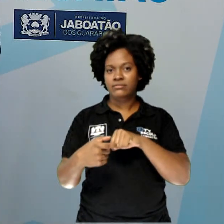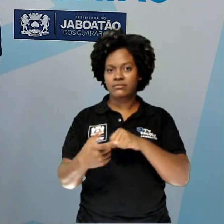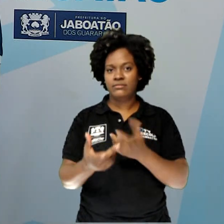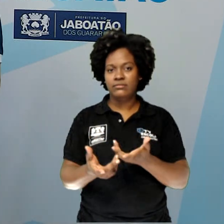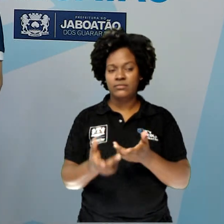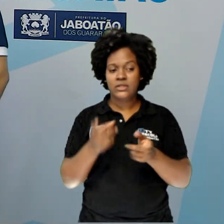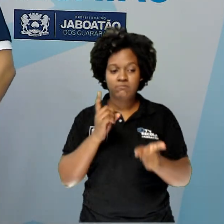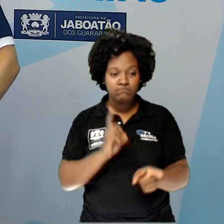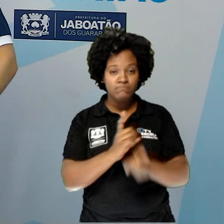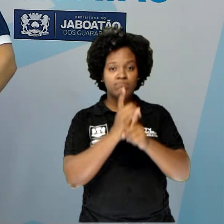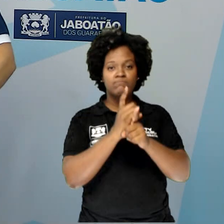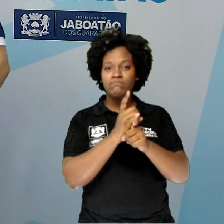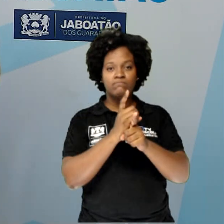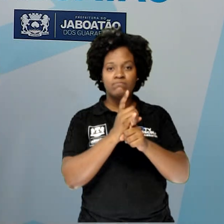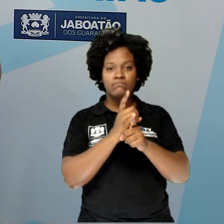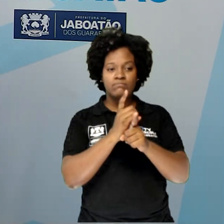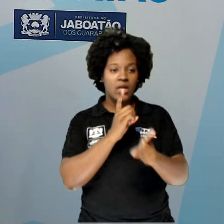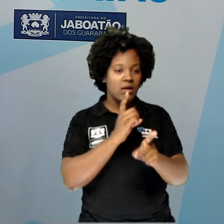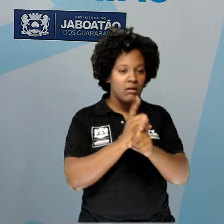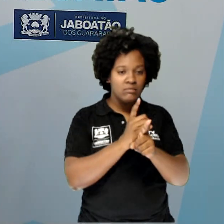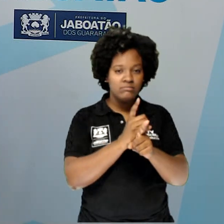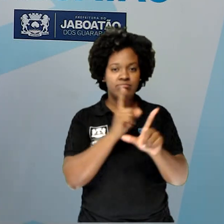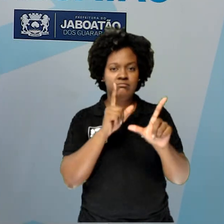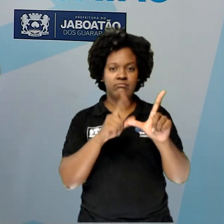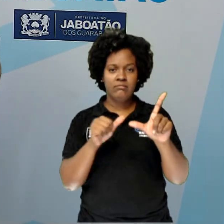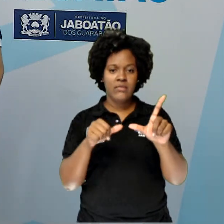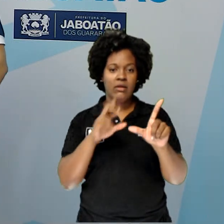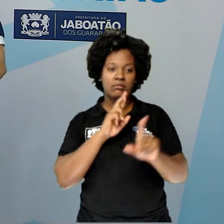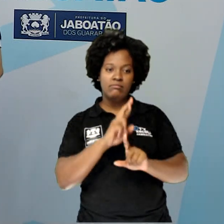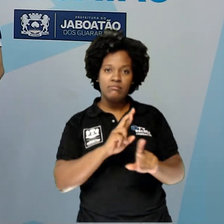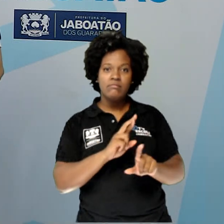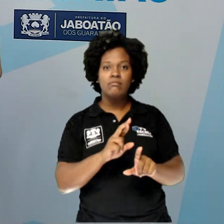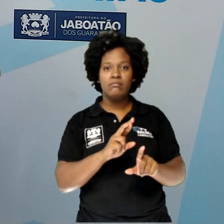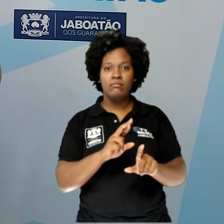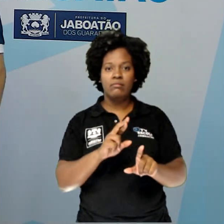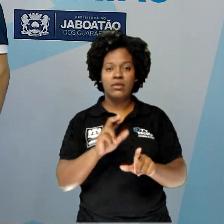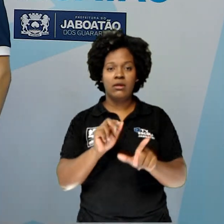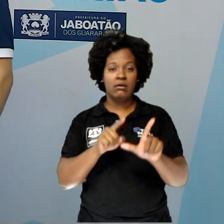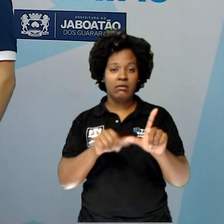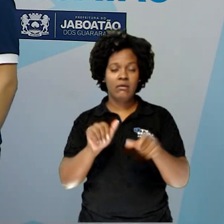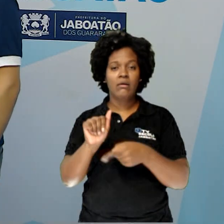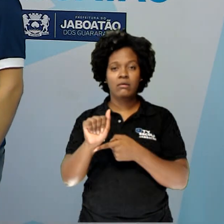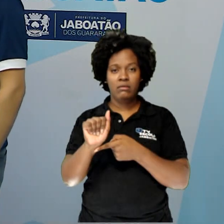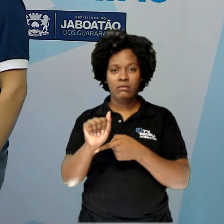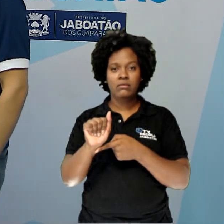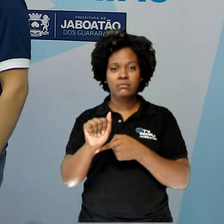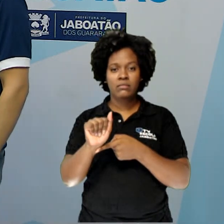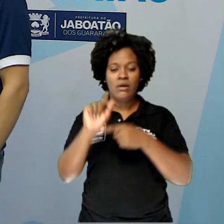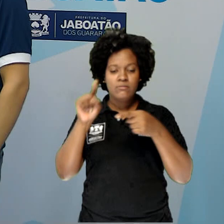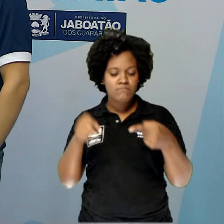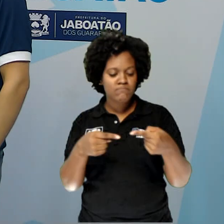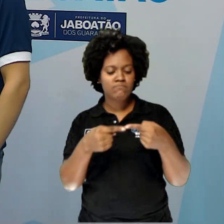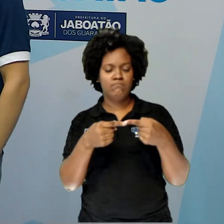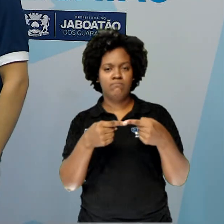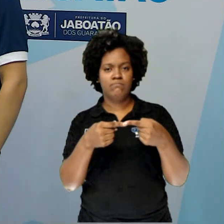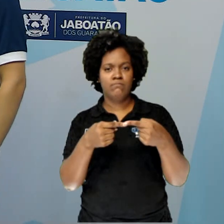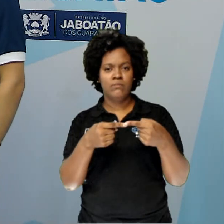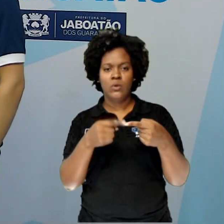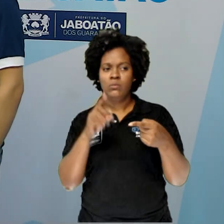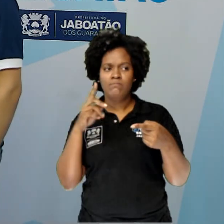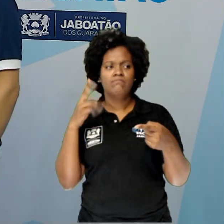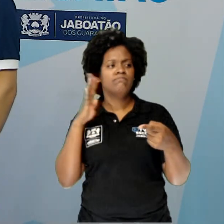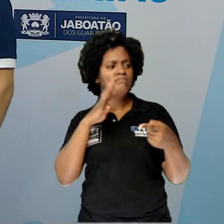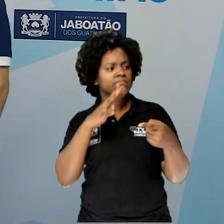de cara a gente já localizou a nossa resposta. O item A, ele realmente confirma o que eu já havia dito para